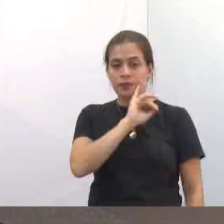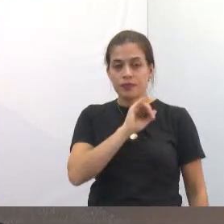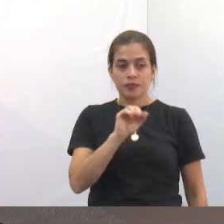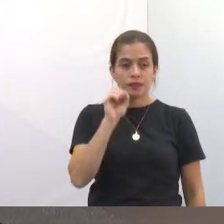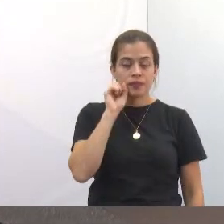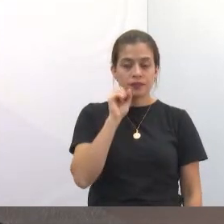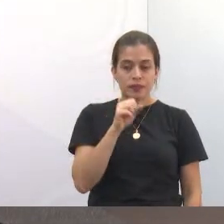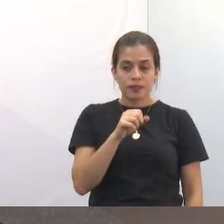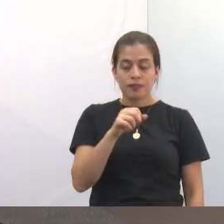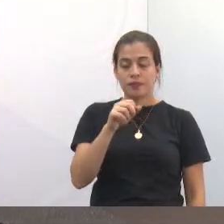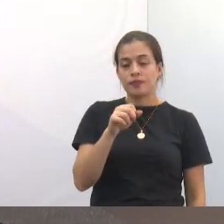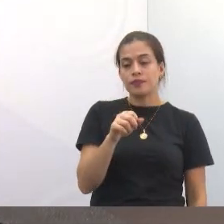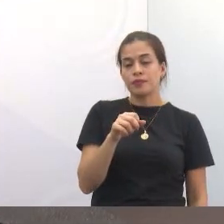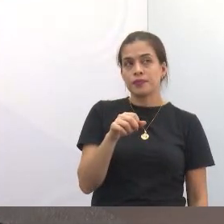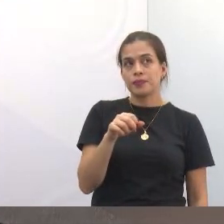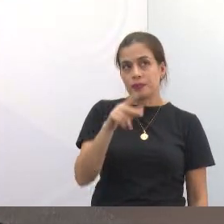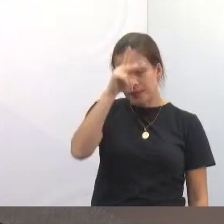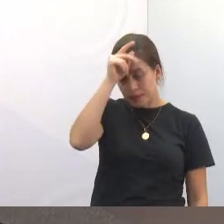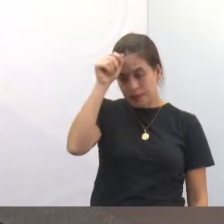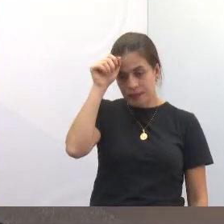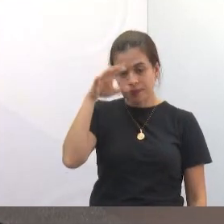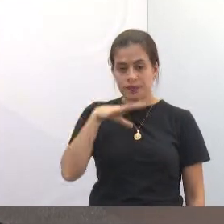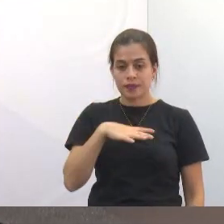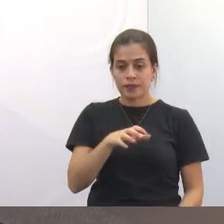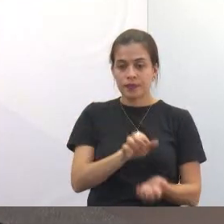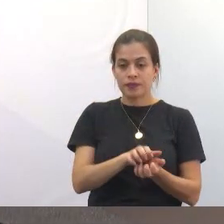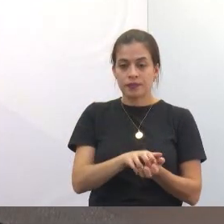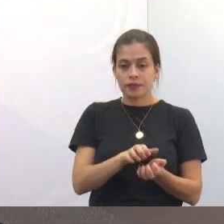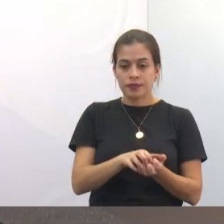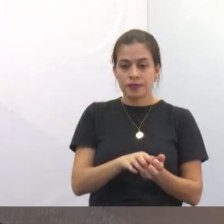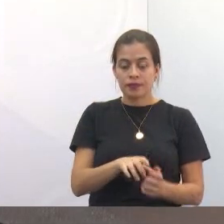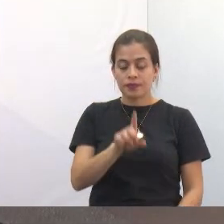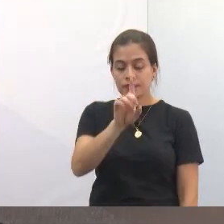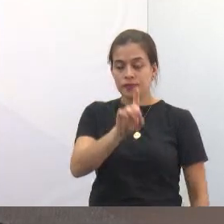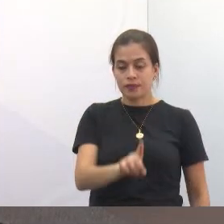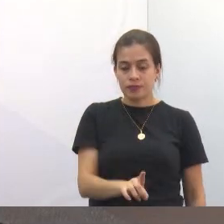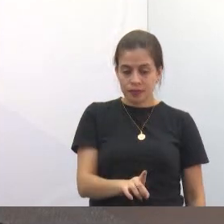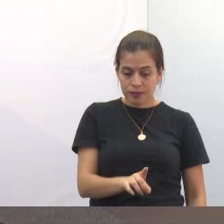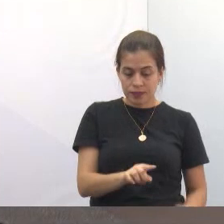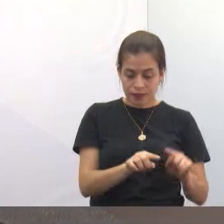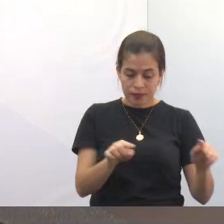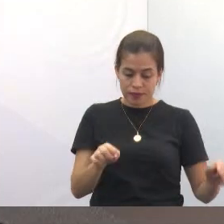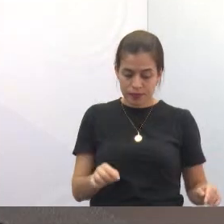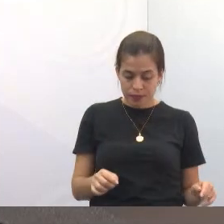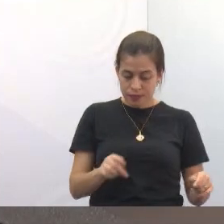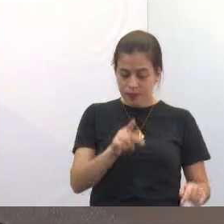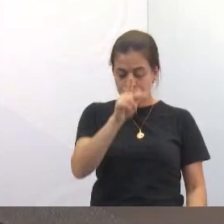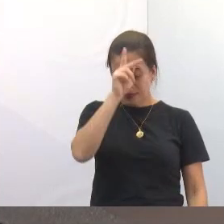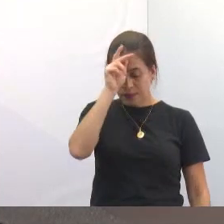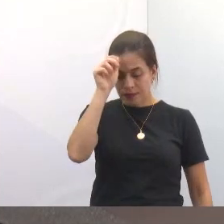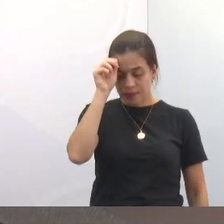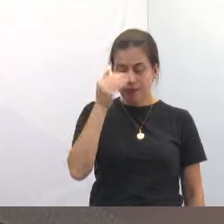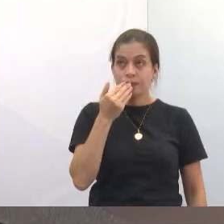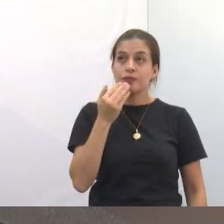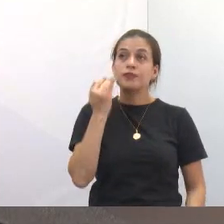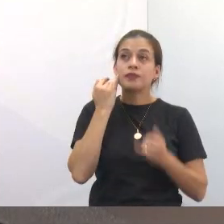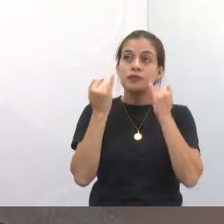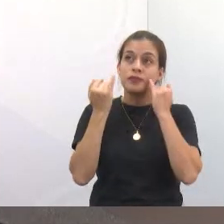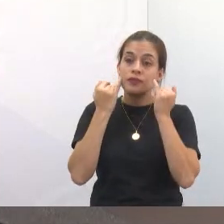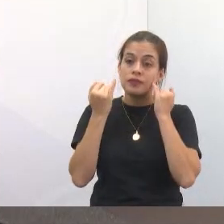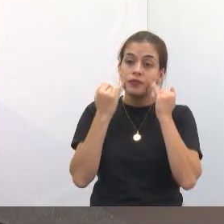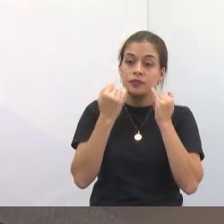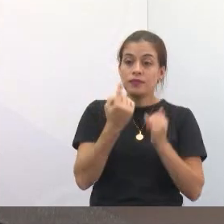Santana, prefeito municipal de Jacareí. Ao diretor do gabinete do prefeito, em atenção ao pedido de informação número